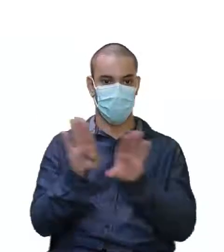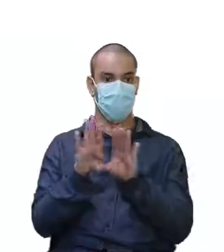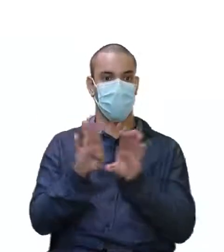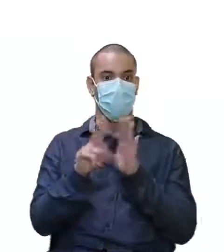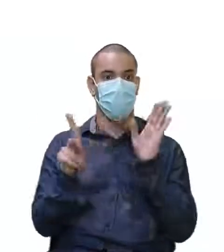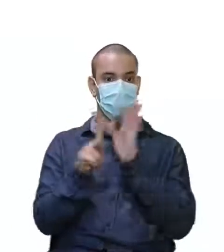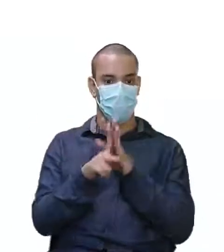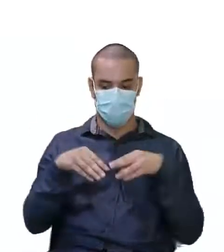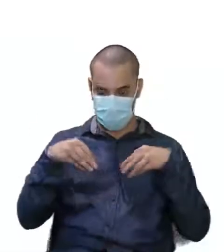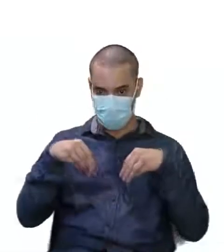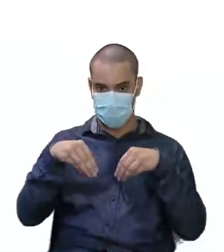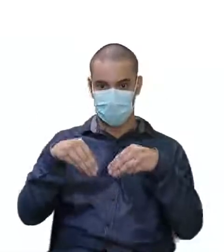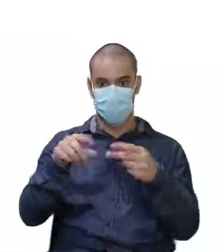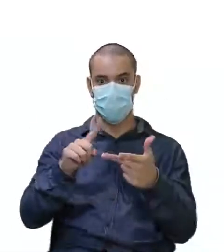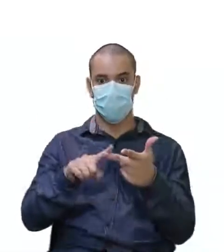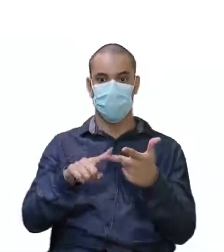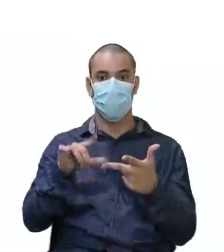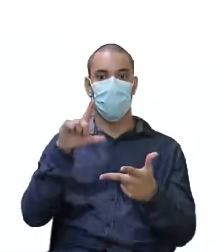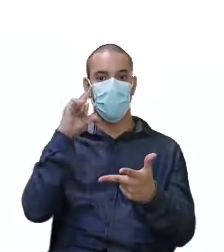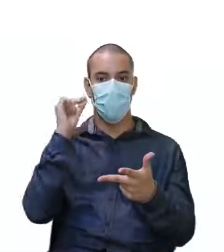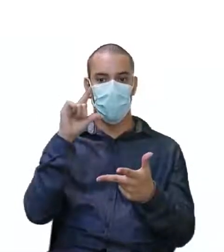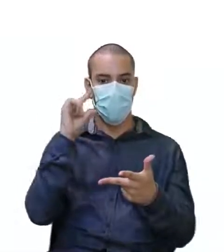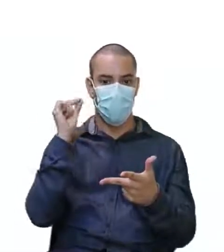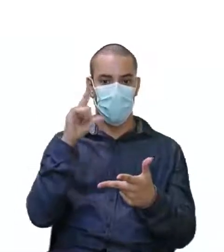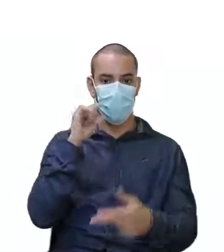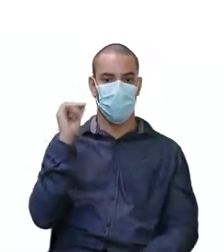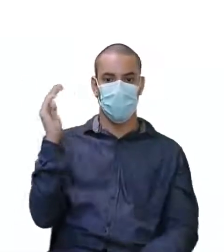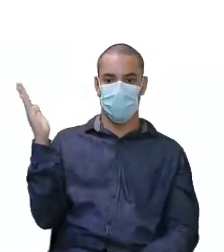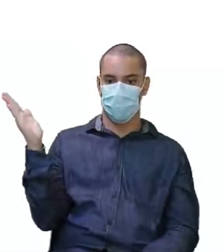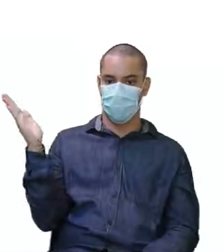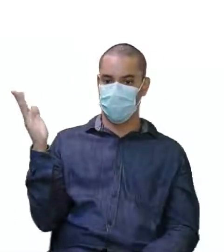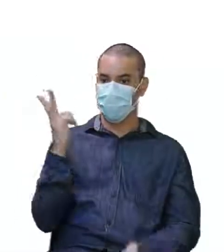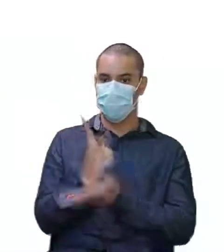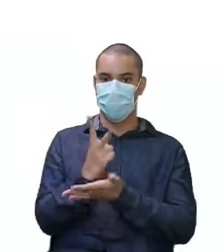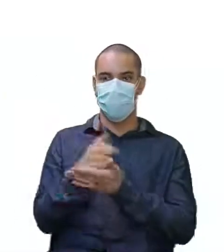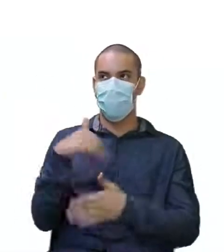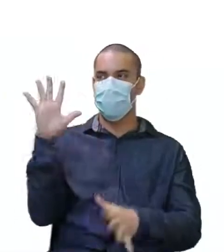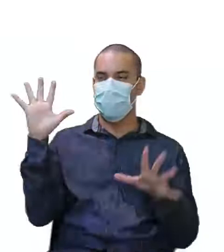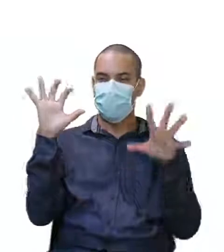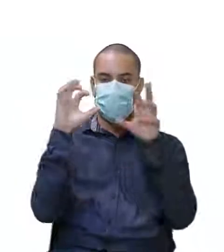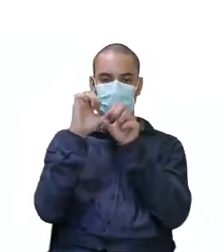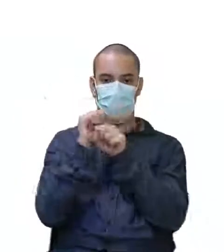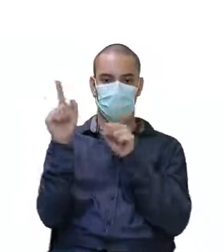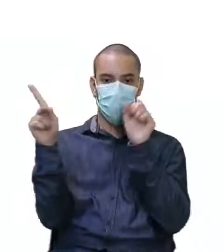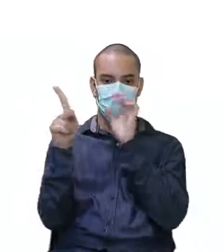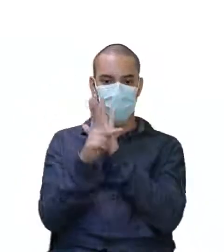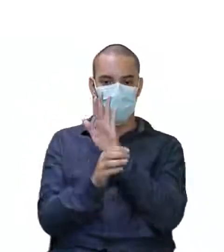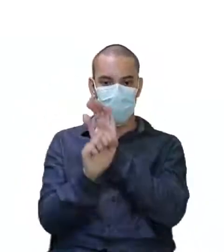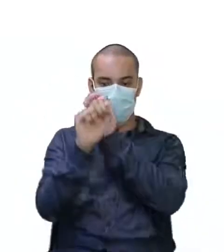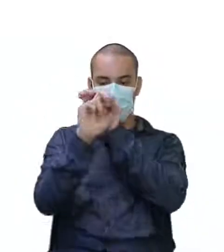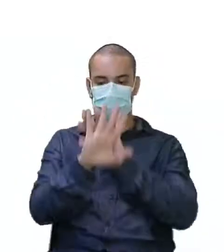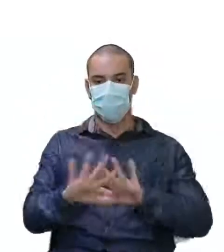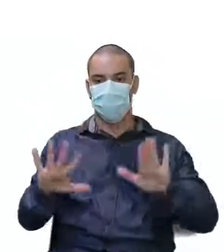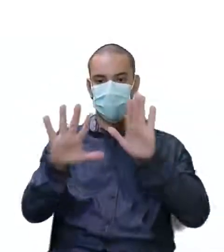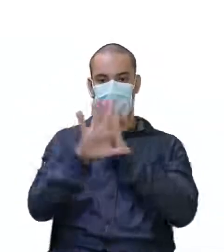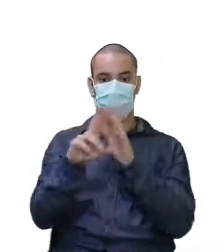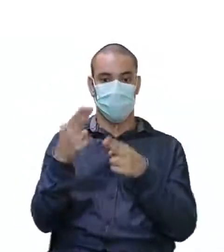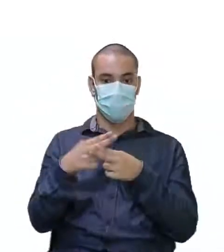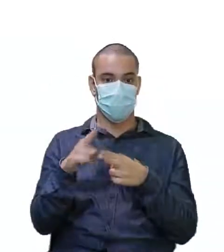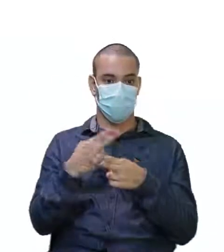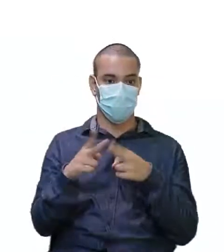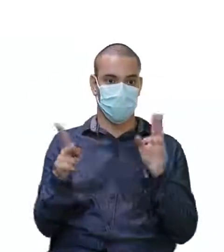animais terrestres. Gato palheiro, Pampas e Cerrado e Pantanal. Tudo, Pampas, Cerrado e Pantanal são